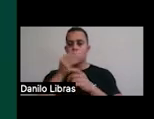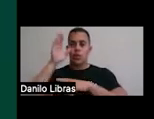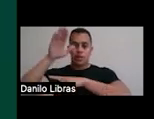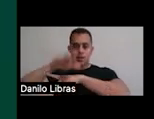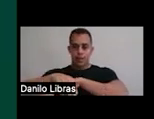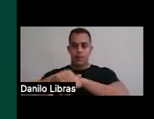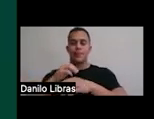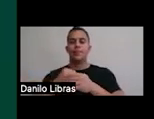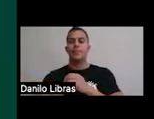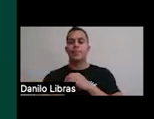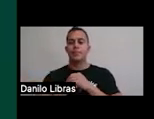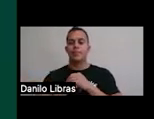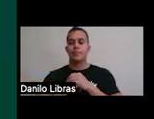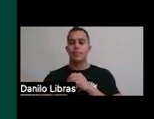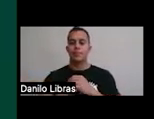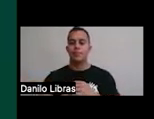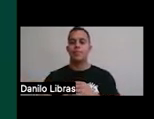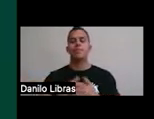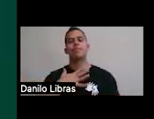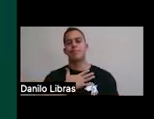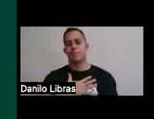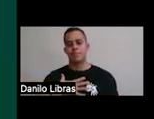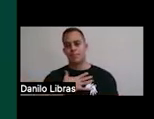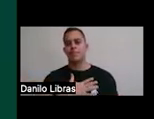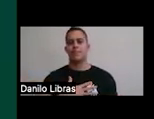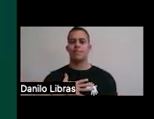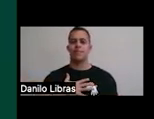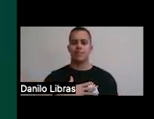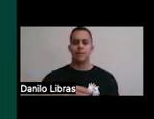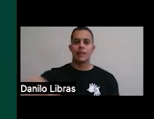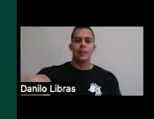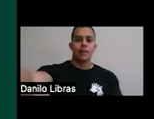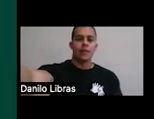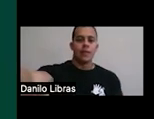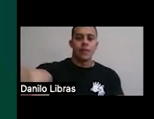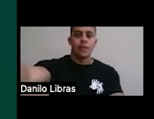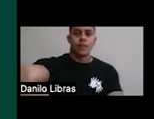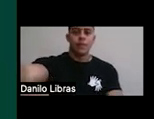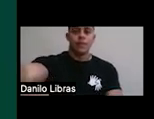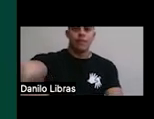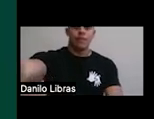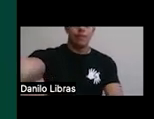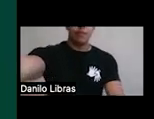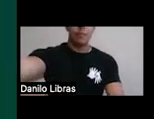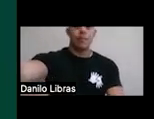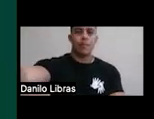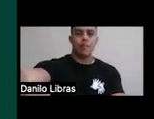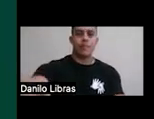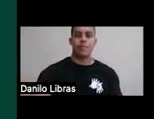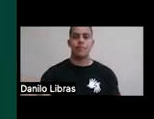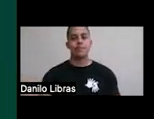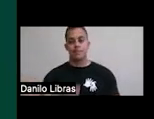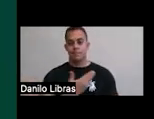Tenho o grande prazer de apresentar hoje, então, a minha colega de BQM, a